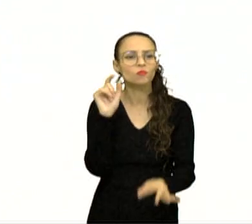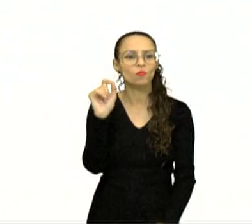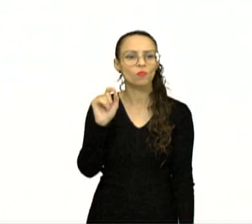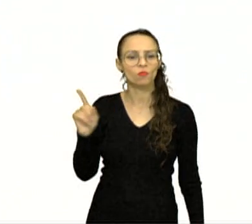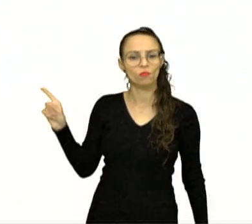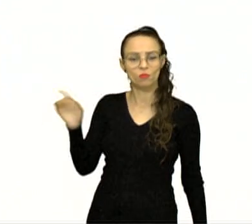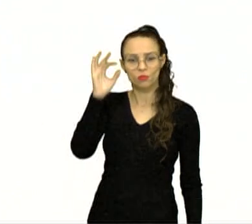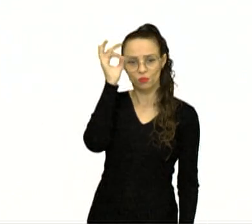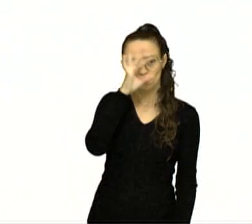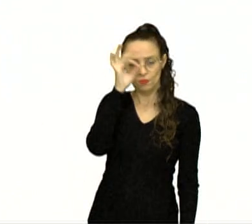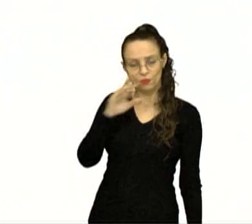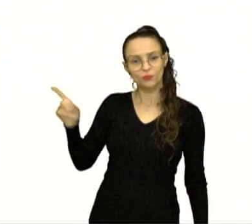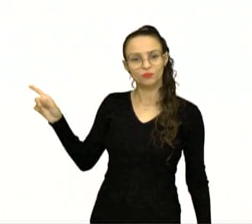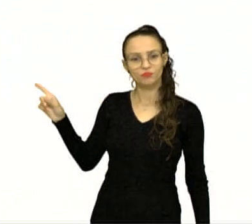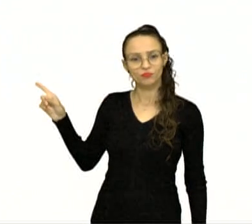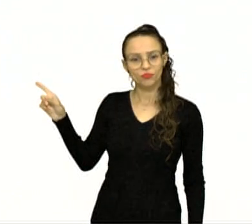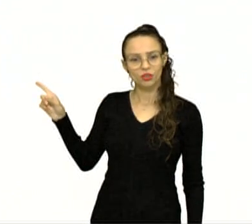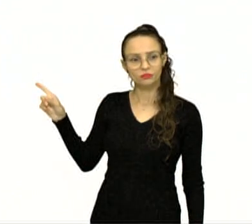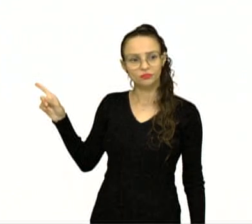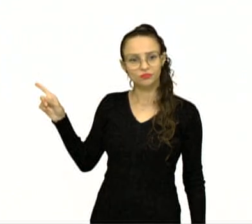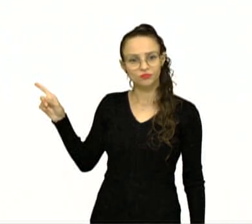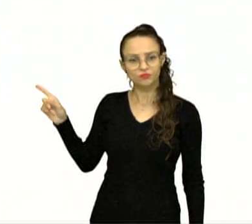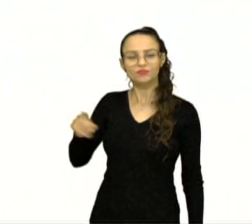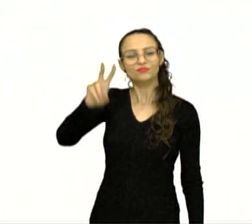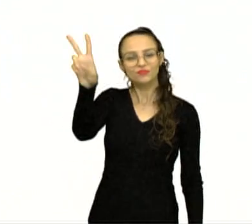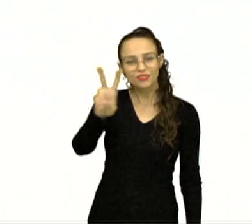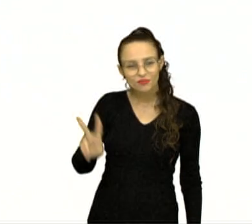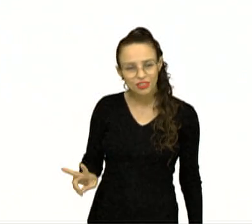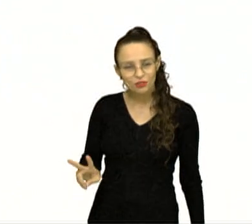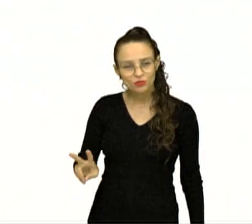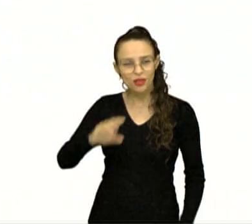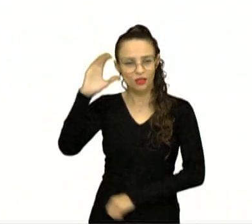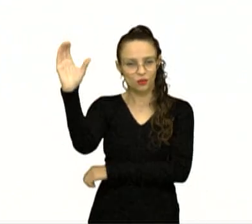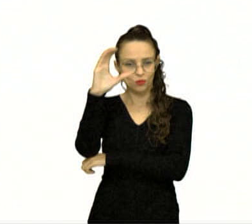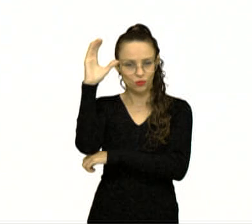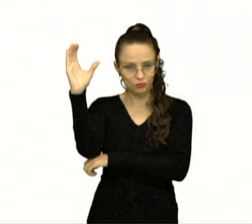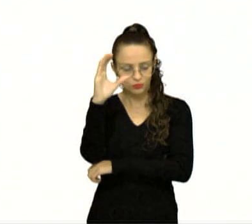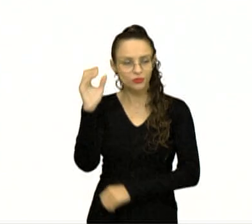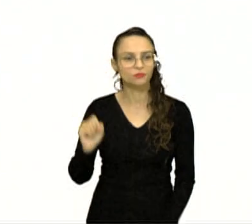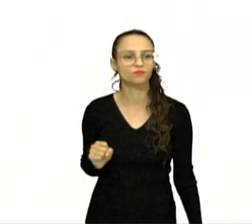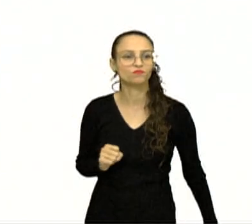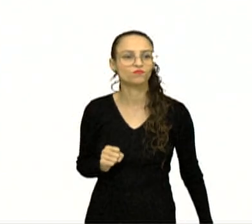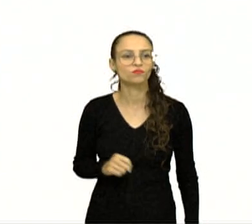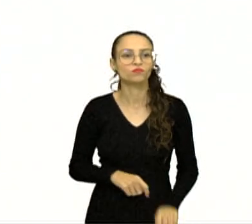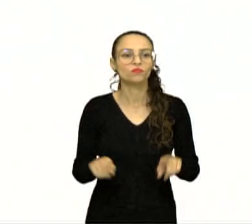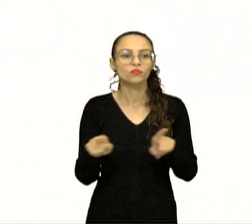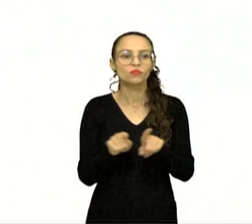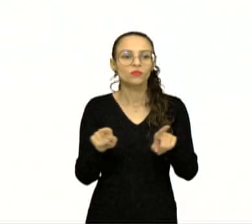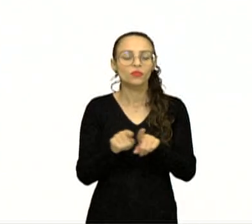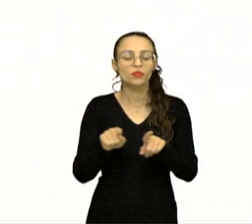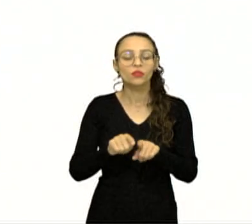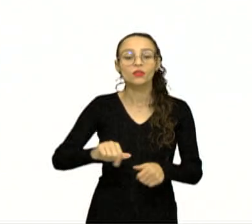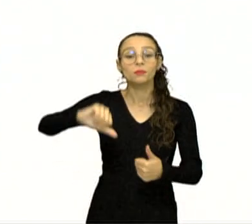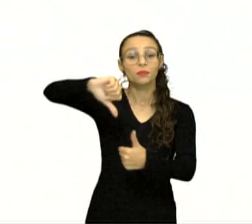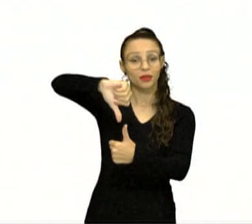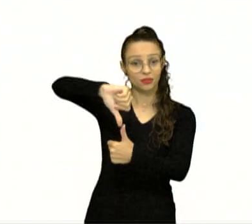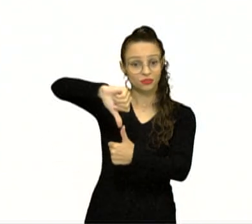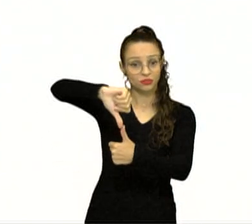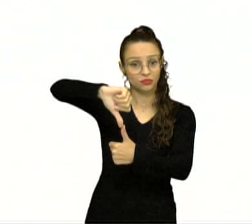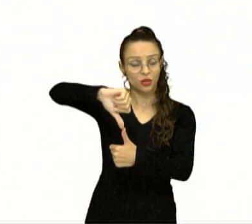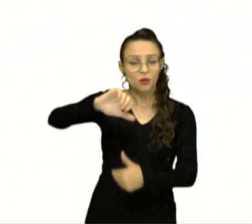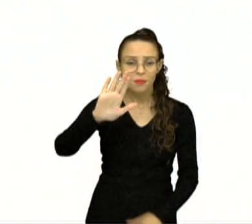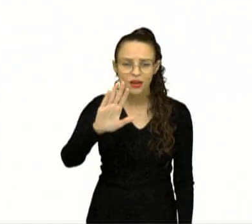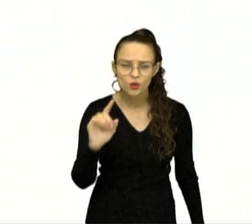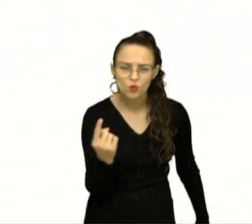aqui no verde, olha lá, onde está hoje Venezuela, Colômbia, a parte da América Central, mas tem um